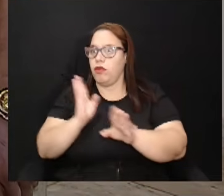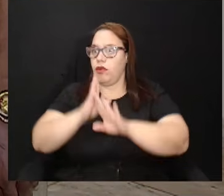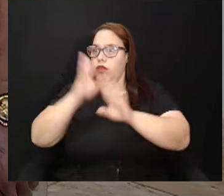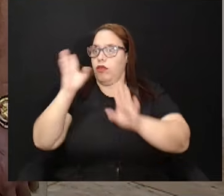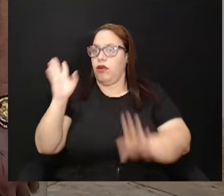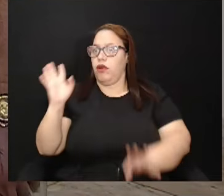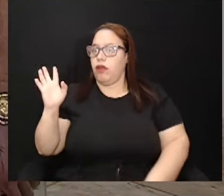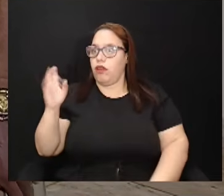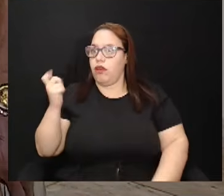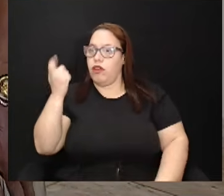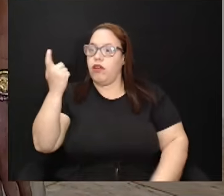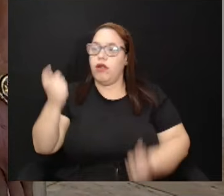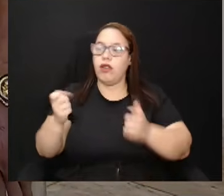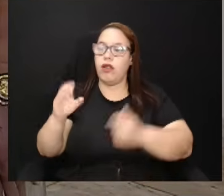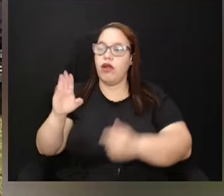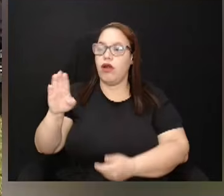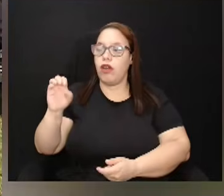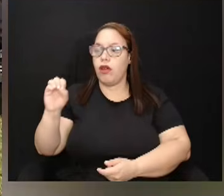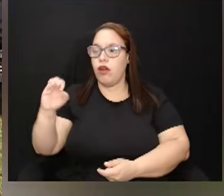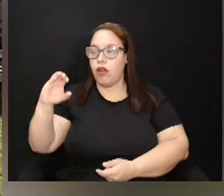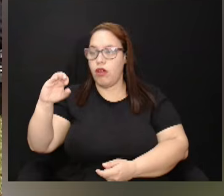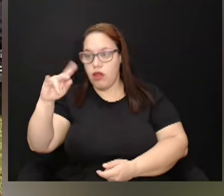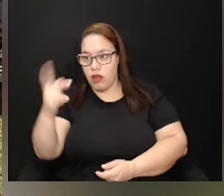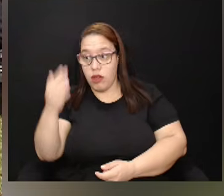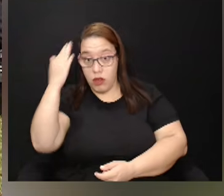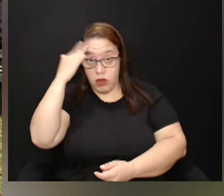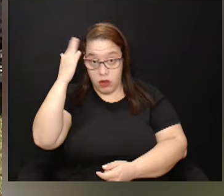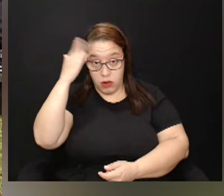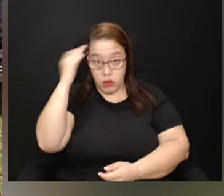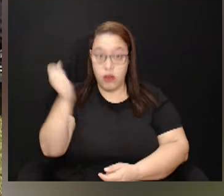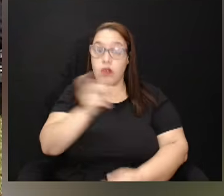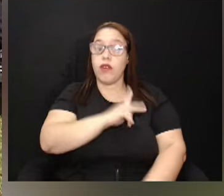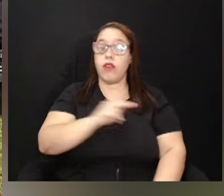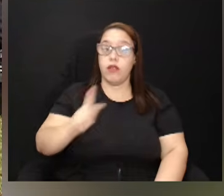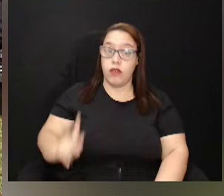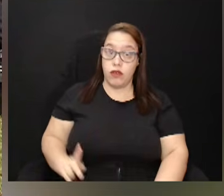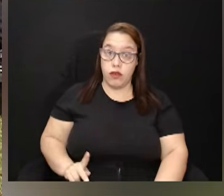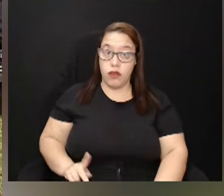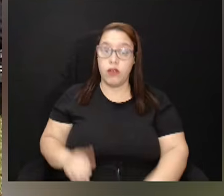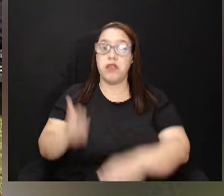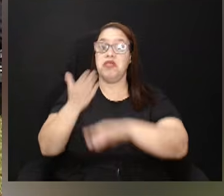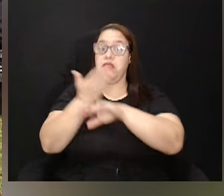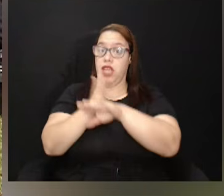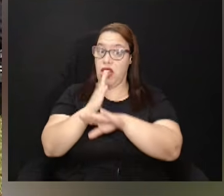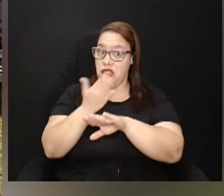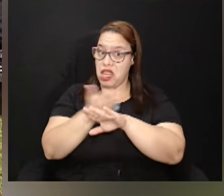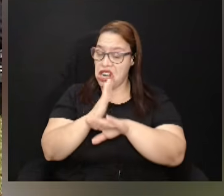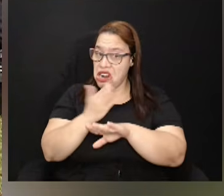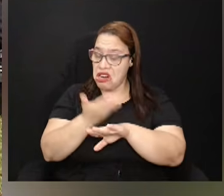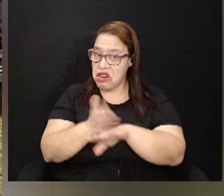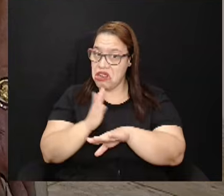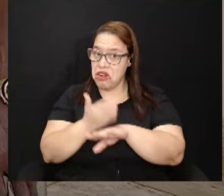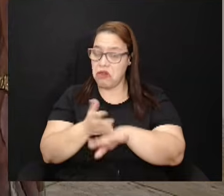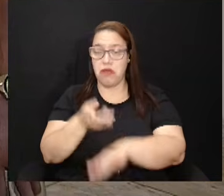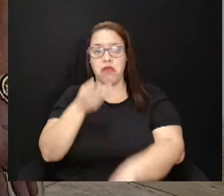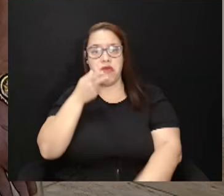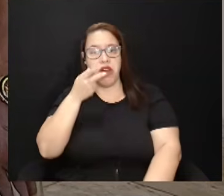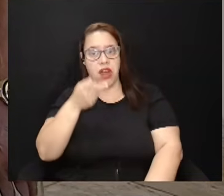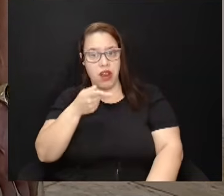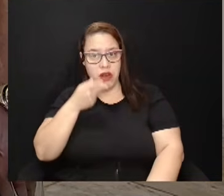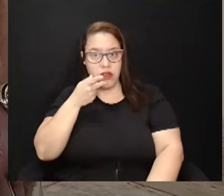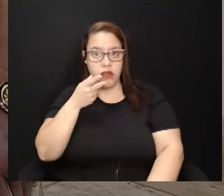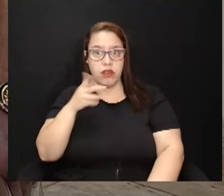da Bosch, sabedor da Ponte Preta, que eu estava treinando, falaram e de repente eu já estou